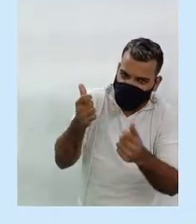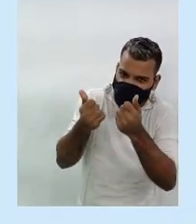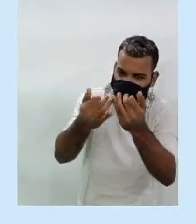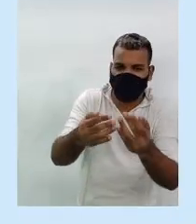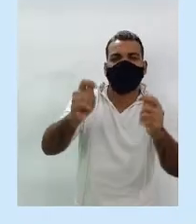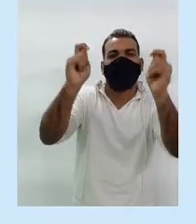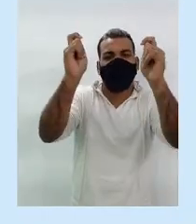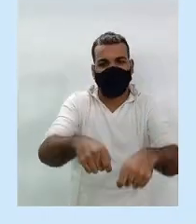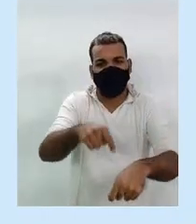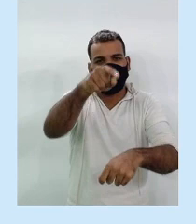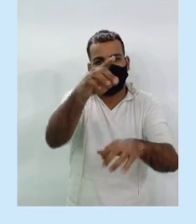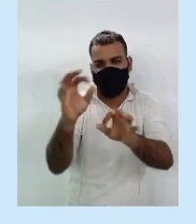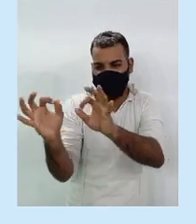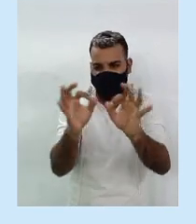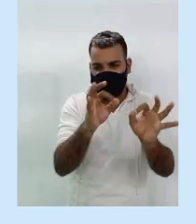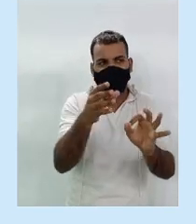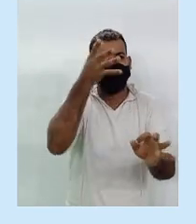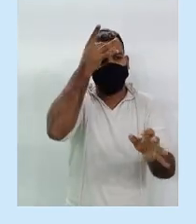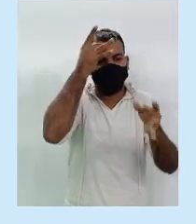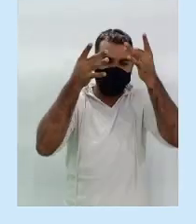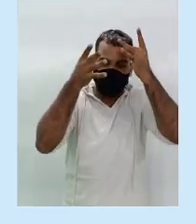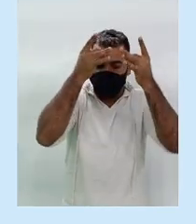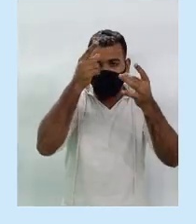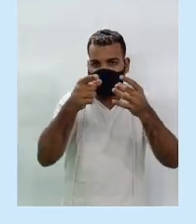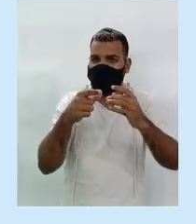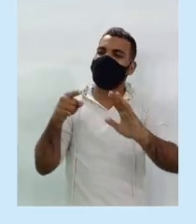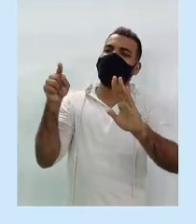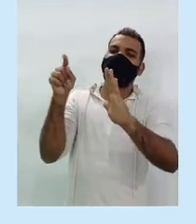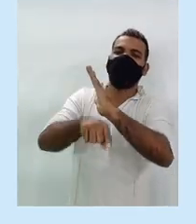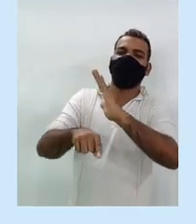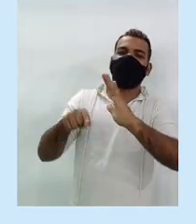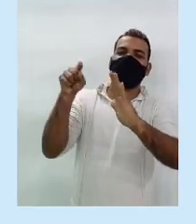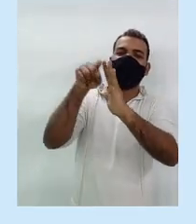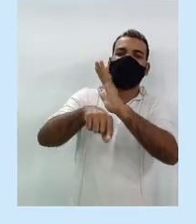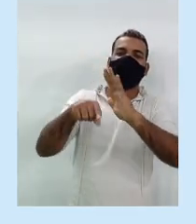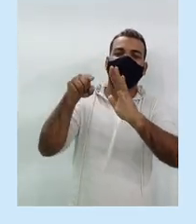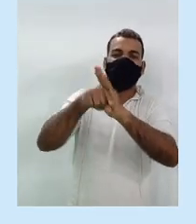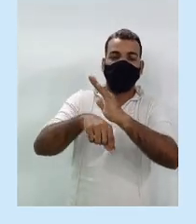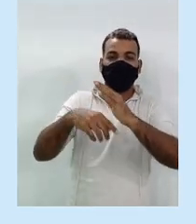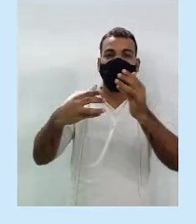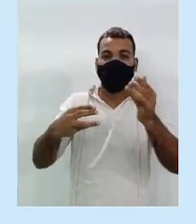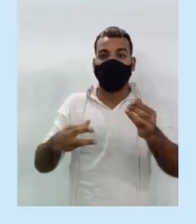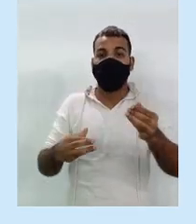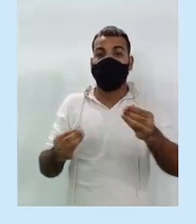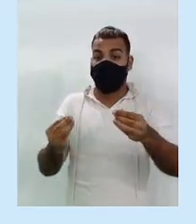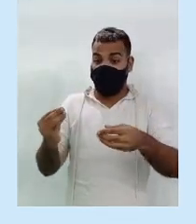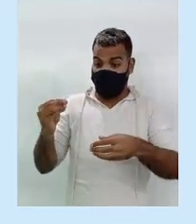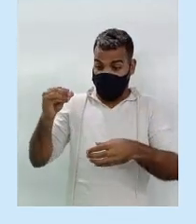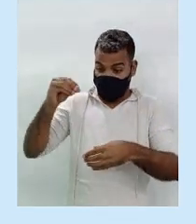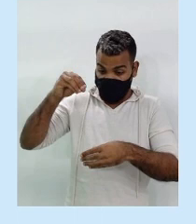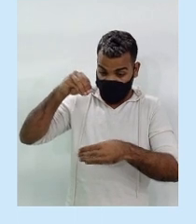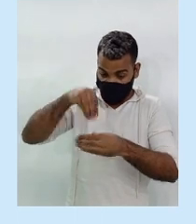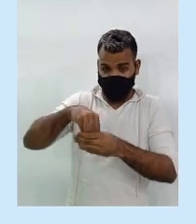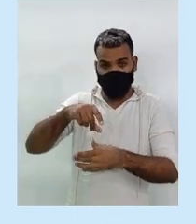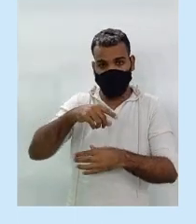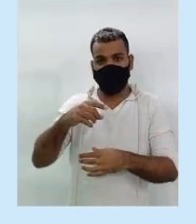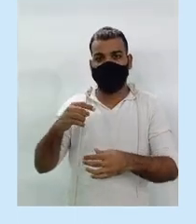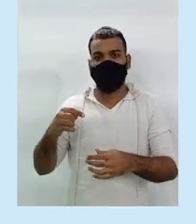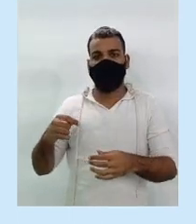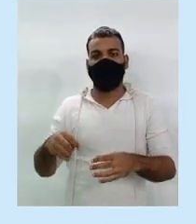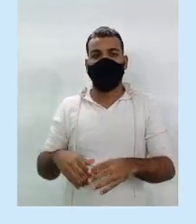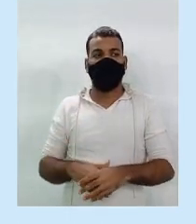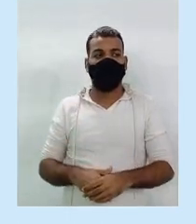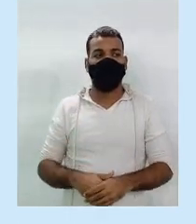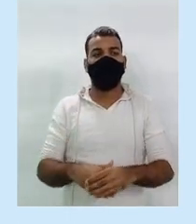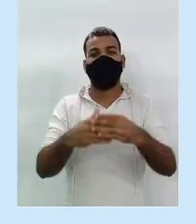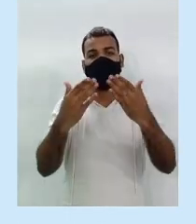vocês, oralmente, nós vimos o quê? As perguntas do jornalismo introduzidas a ele. Então,